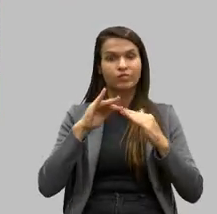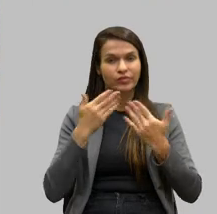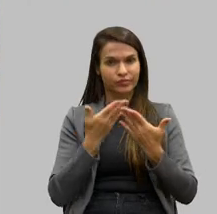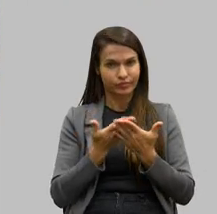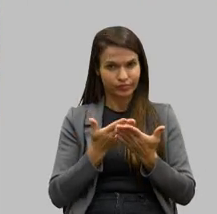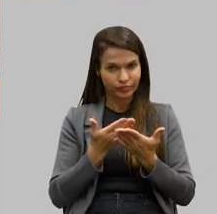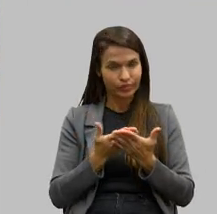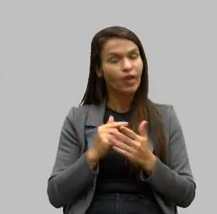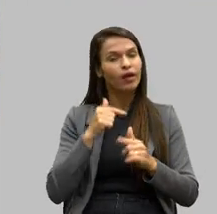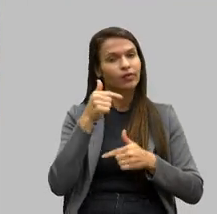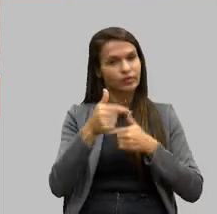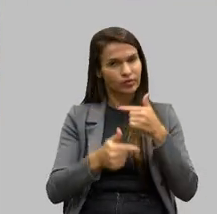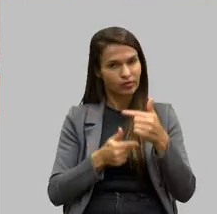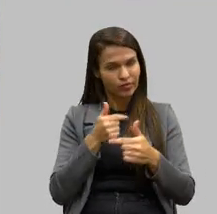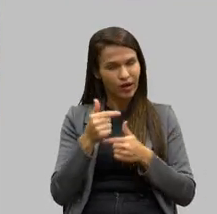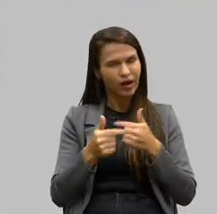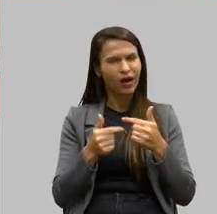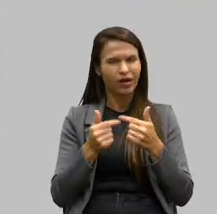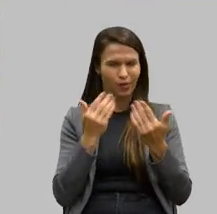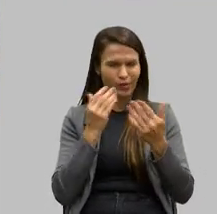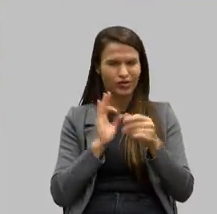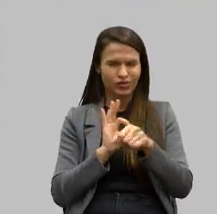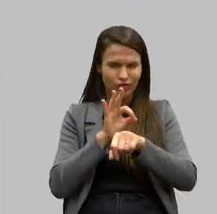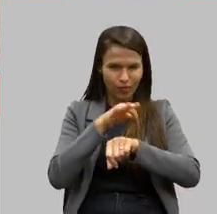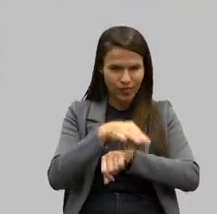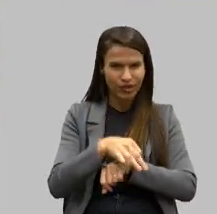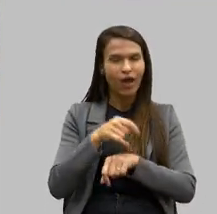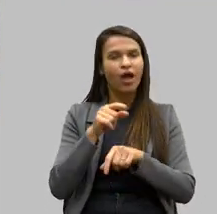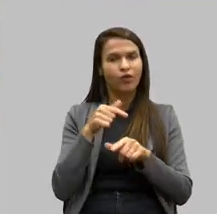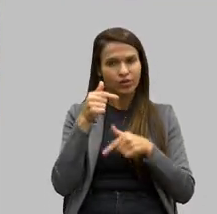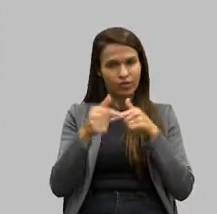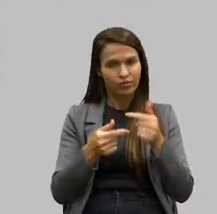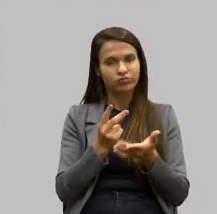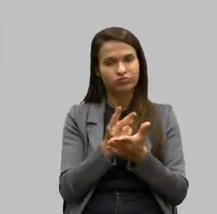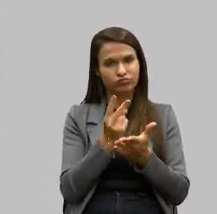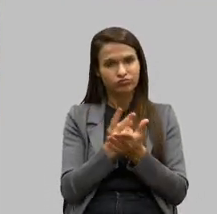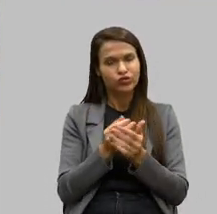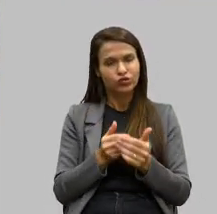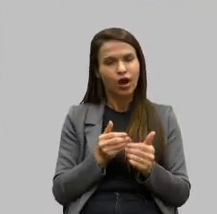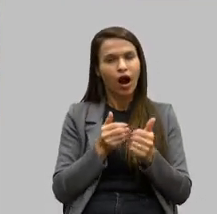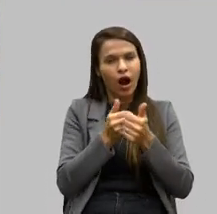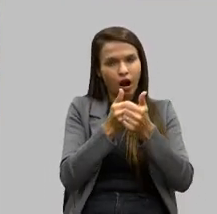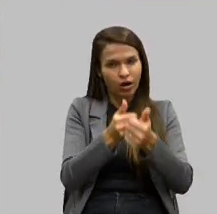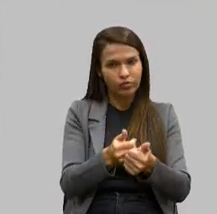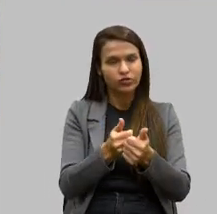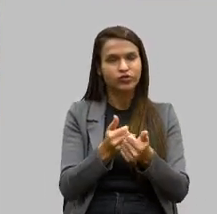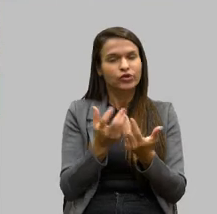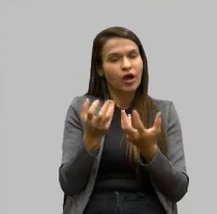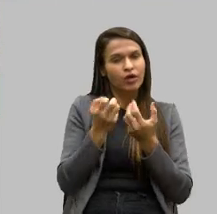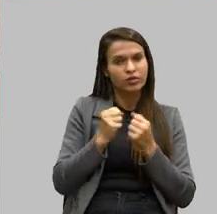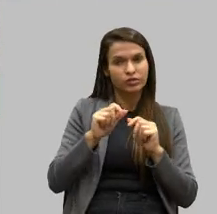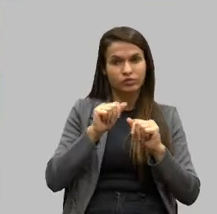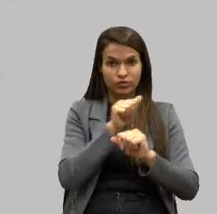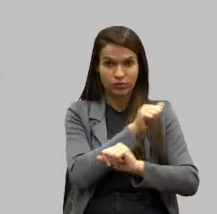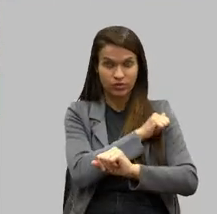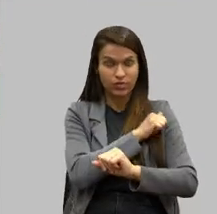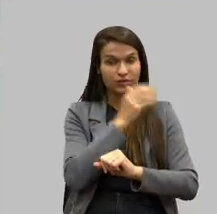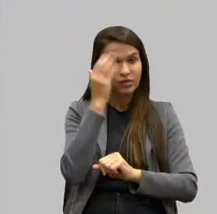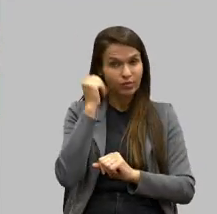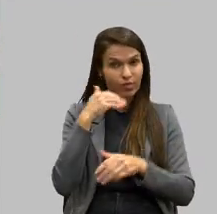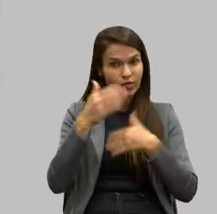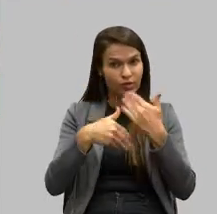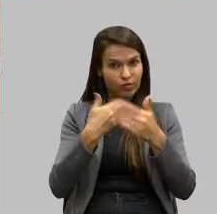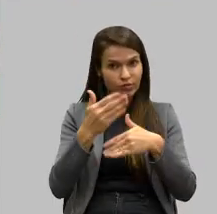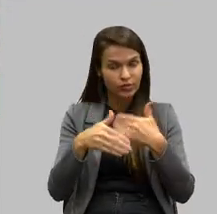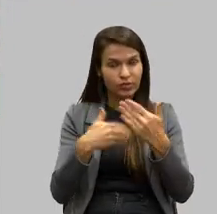É um trabalho de formiguinha, um trabalho constante que nós estamos fazendo de acompanhamento e de acolhida dos nossos estudantes. Sabemos que o processo de